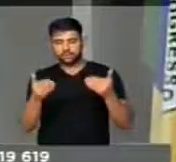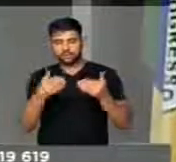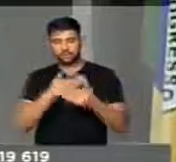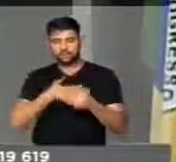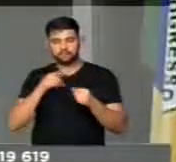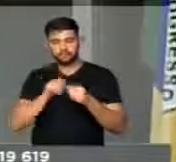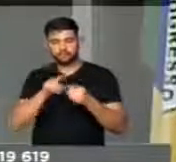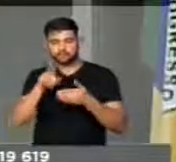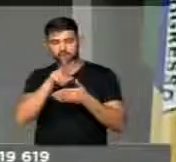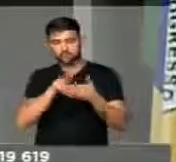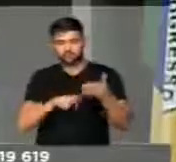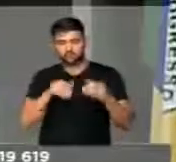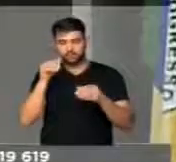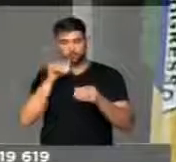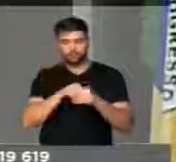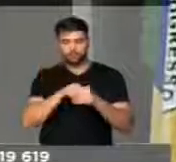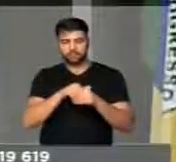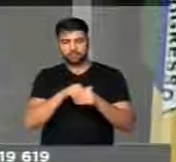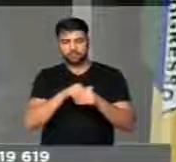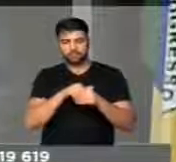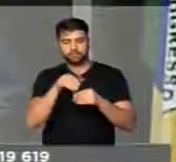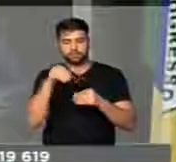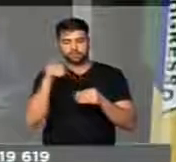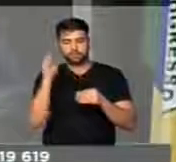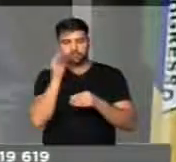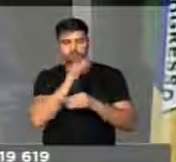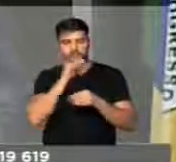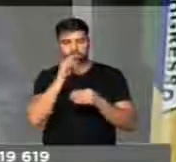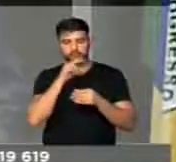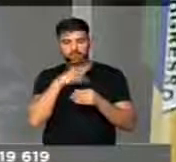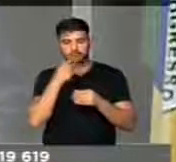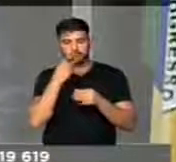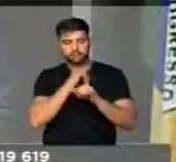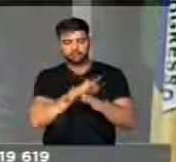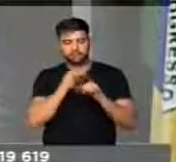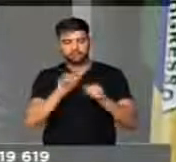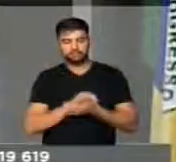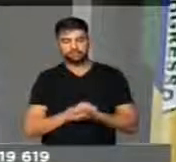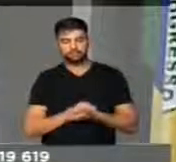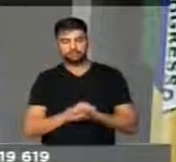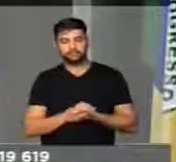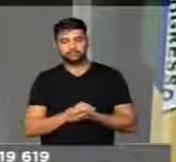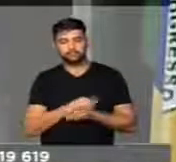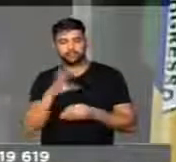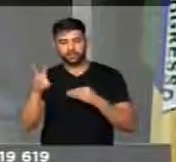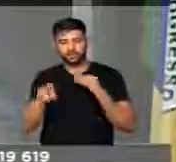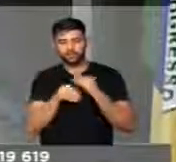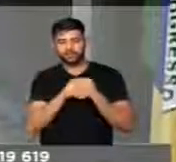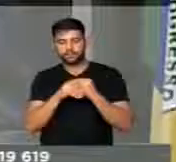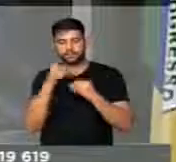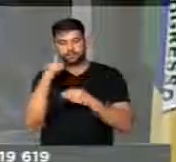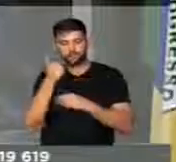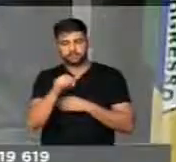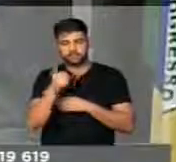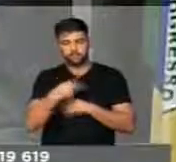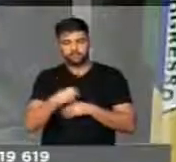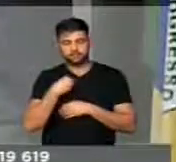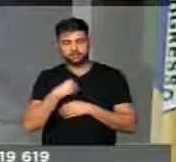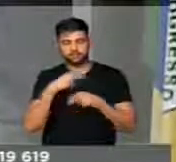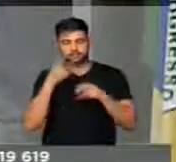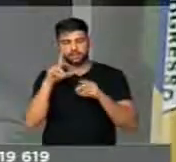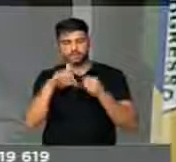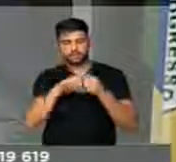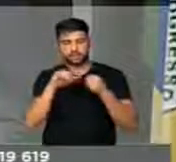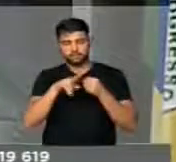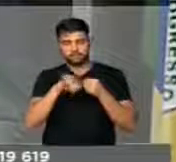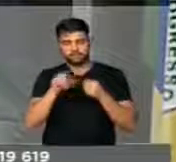quero fazer a leitura do voto, que é uma leitura breve, dizendo o seguinte: as emendas sob exame atendem aos